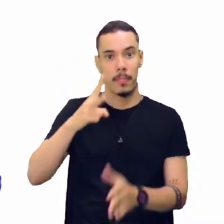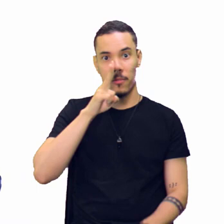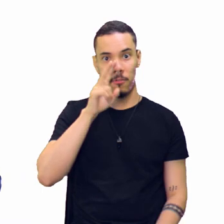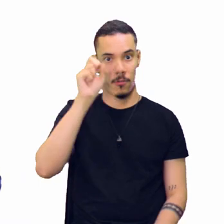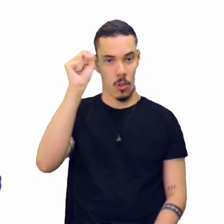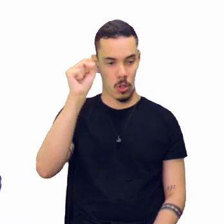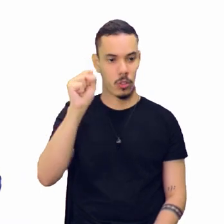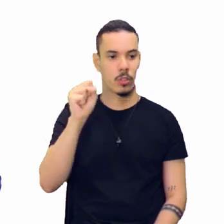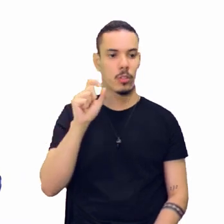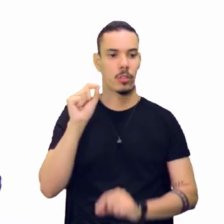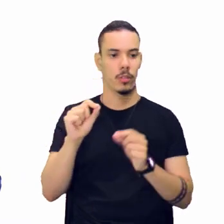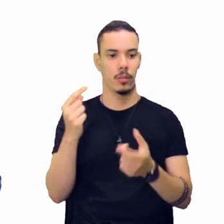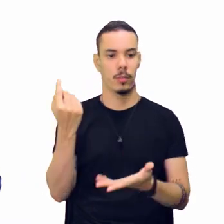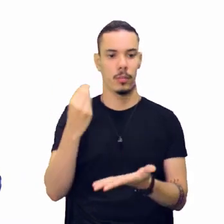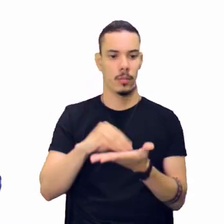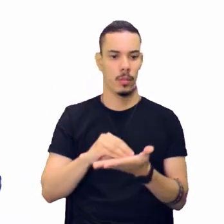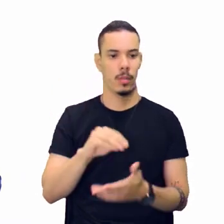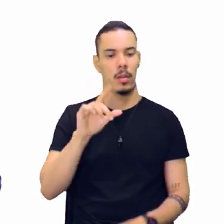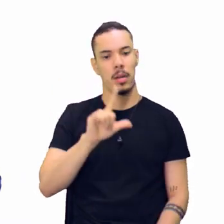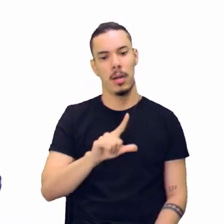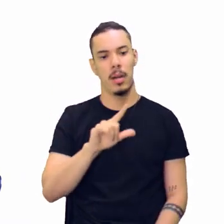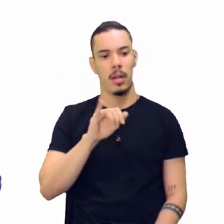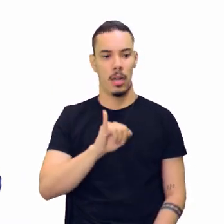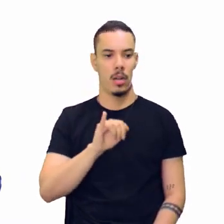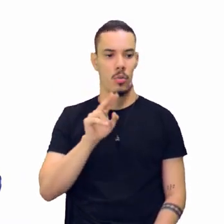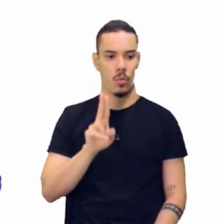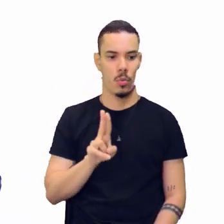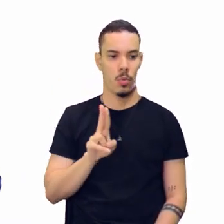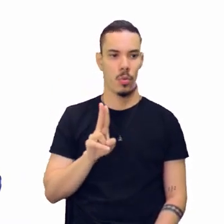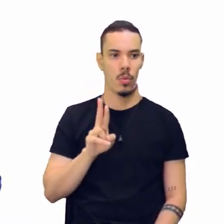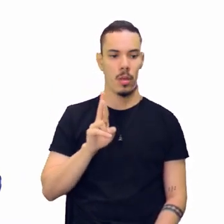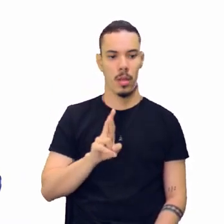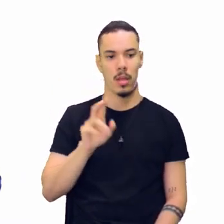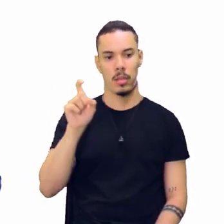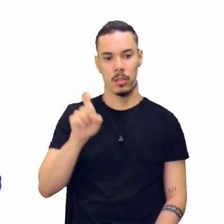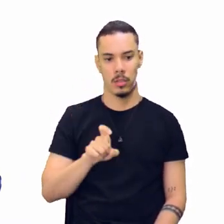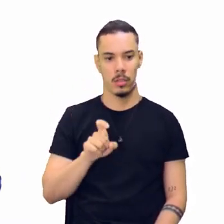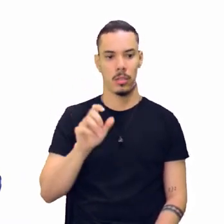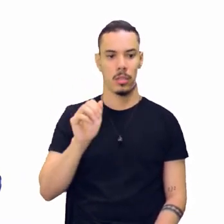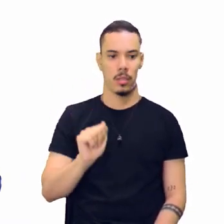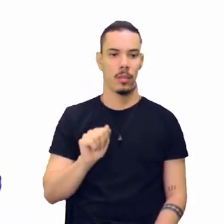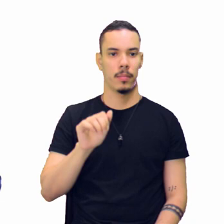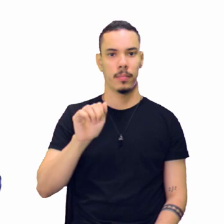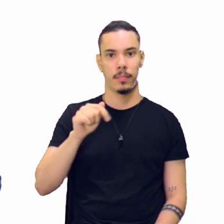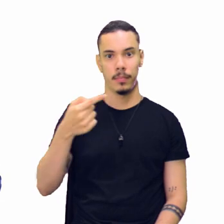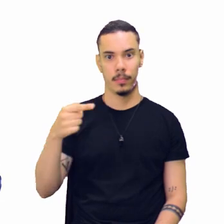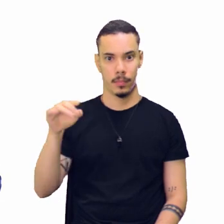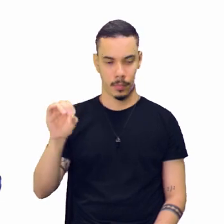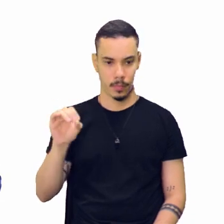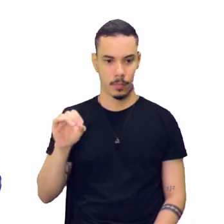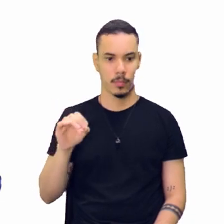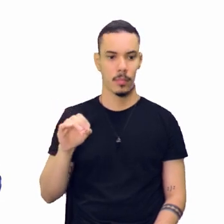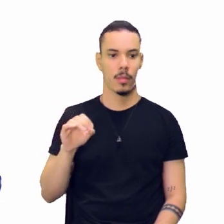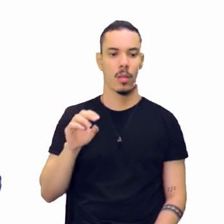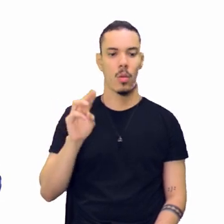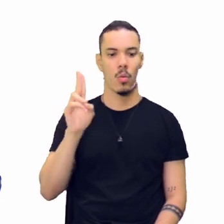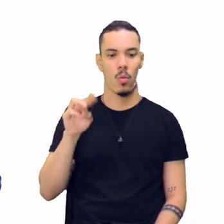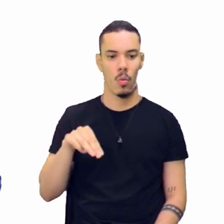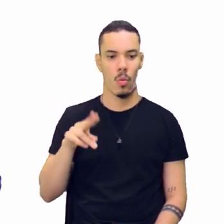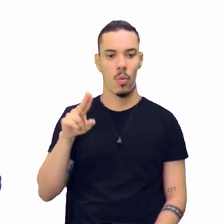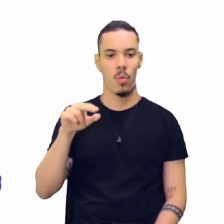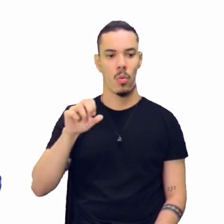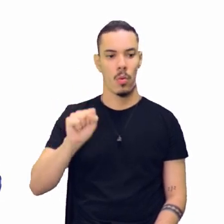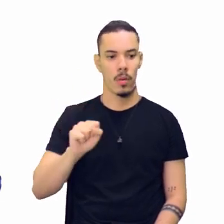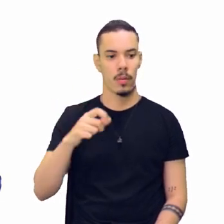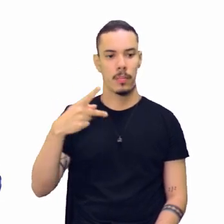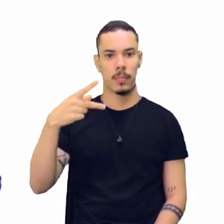as terminadas em L, I, em U, R, X, AN ou ANS, ão,